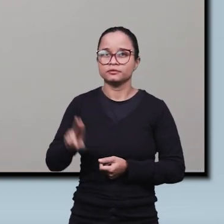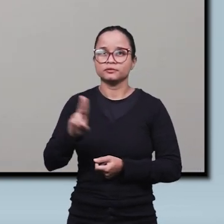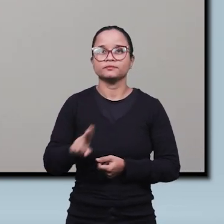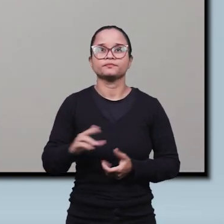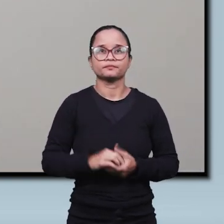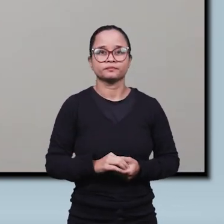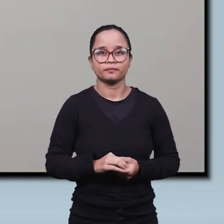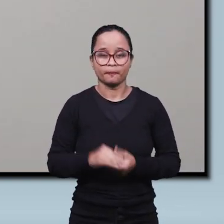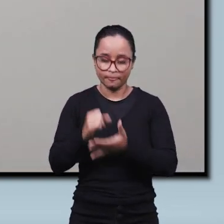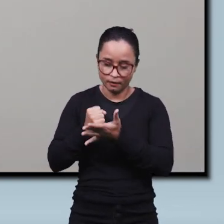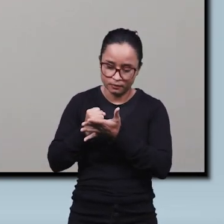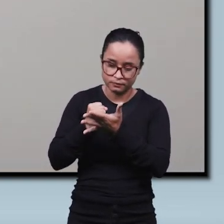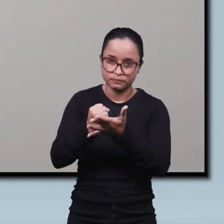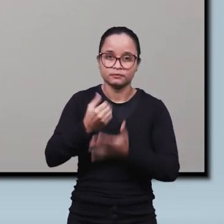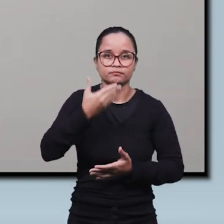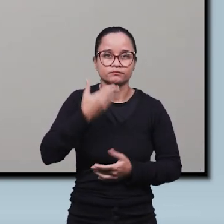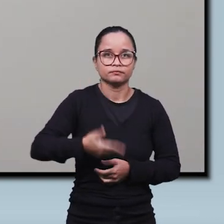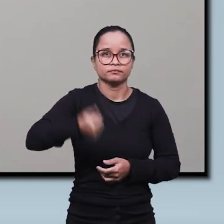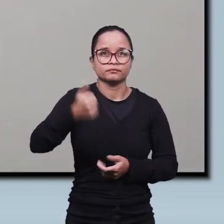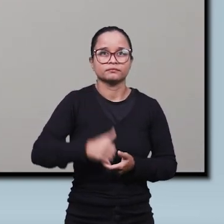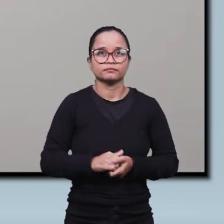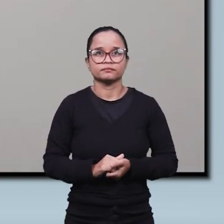melhor assistirmos, melhor